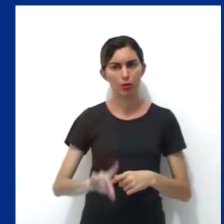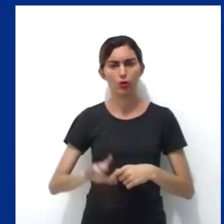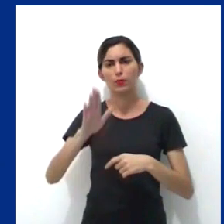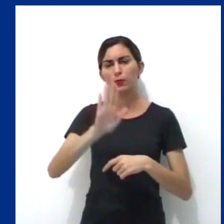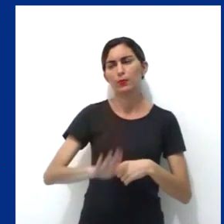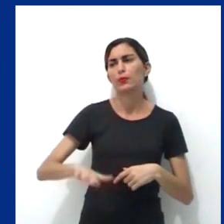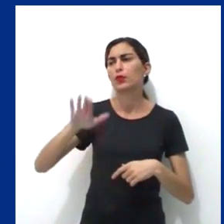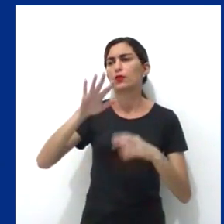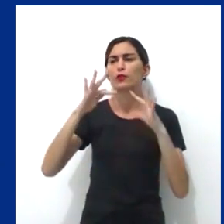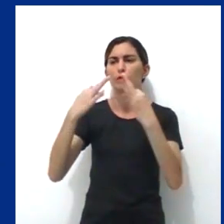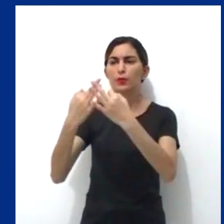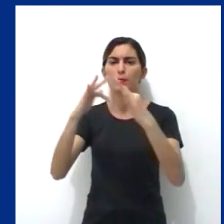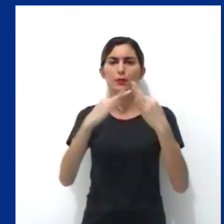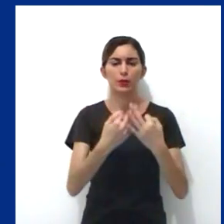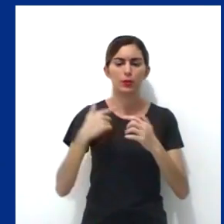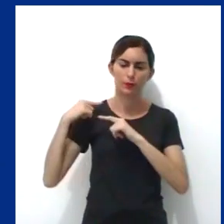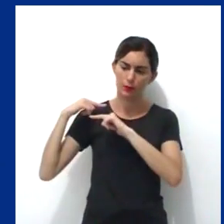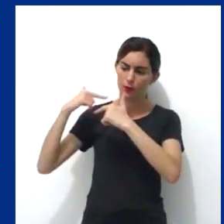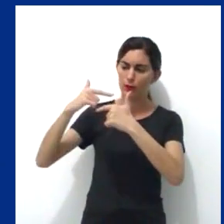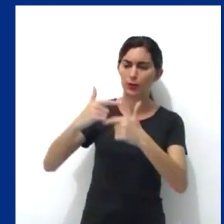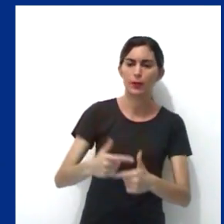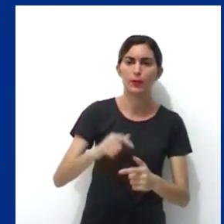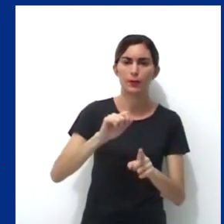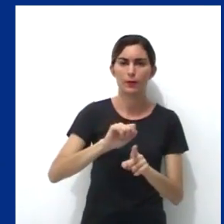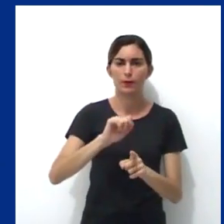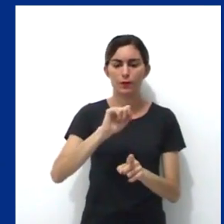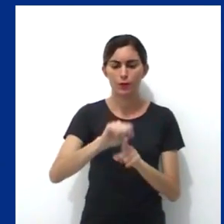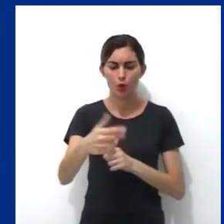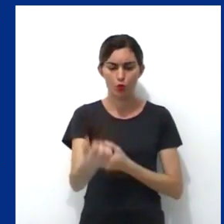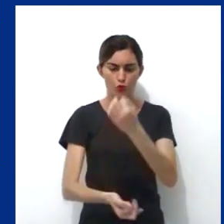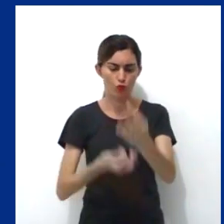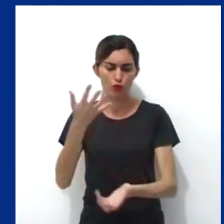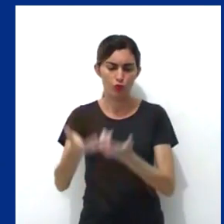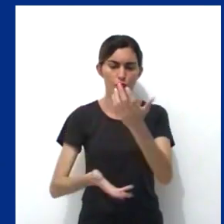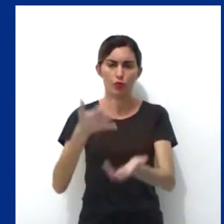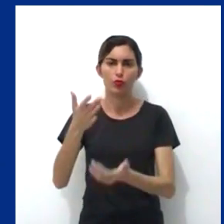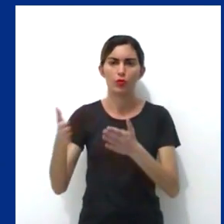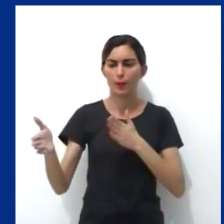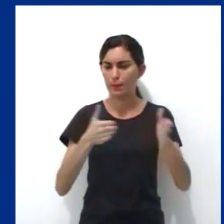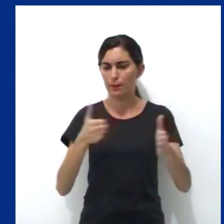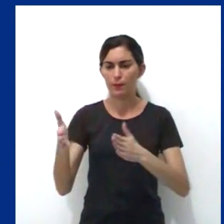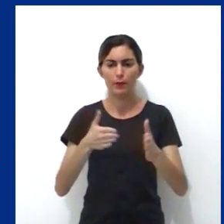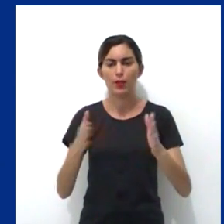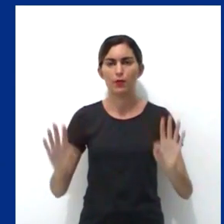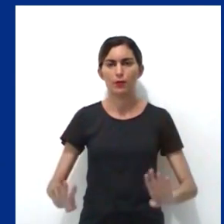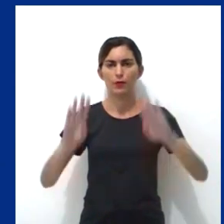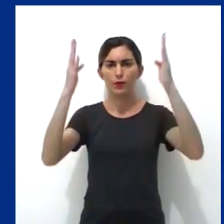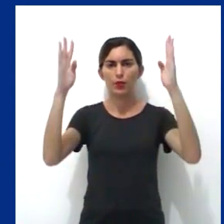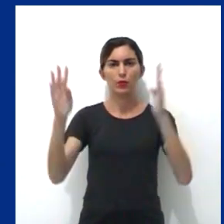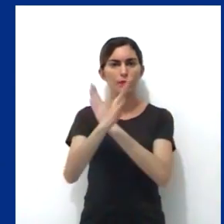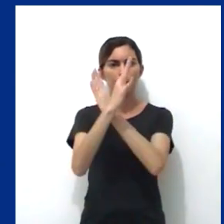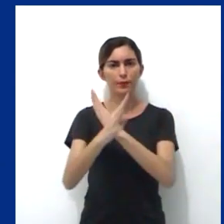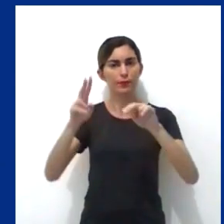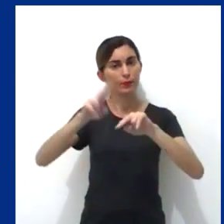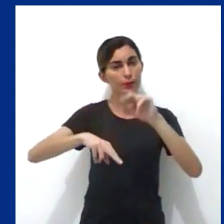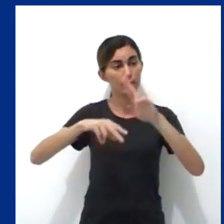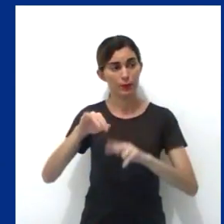questão controversa. Eu quero saber qual é a sua opinião sobre esse assunto. Vamos ver o texto na